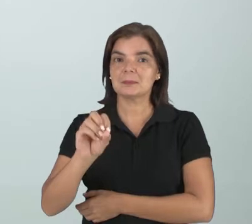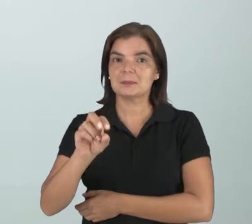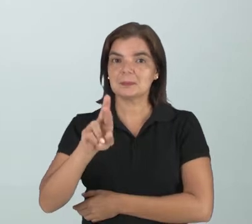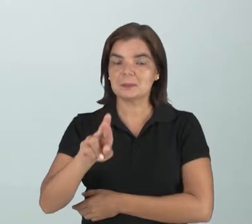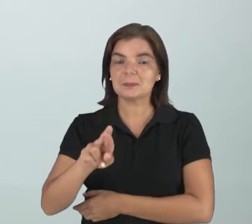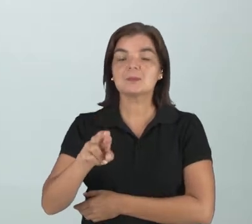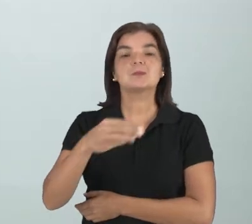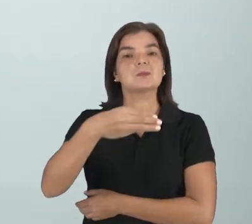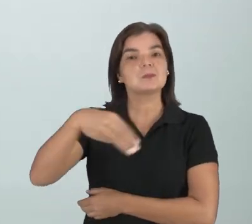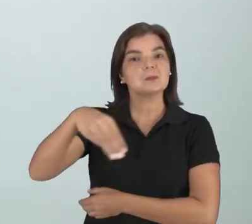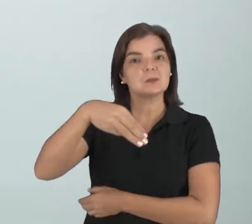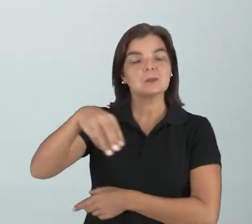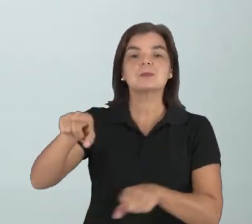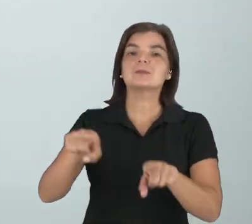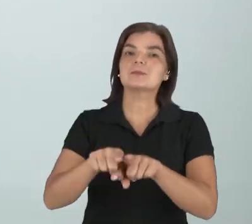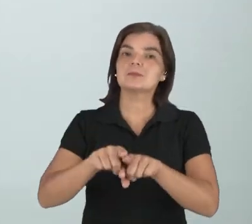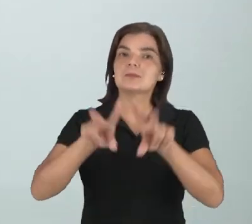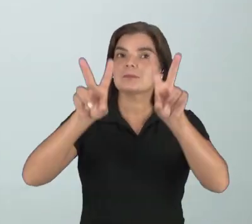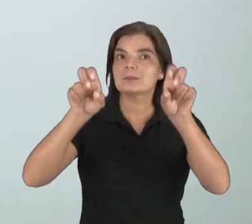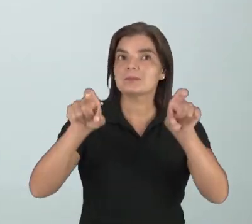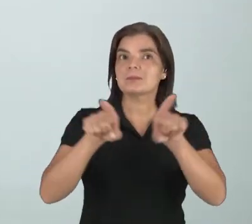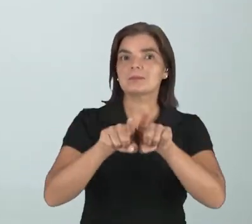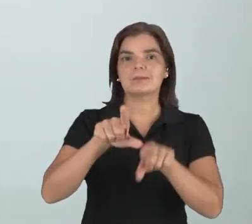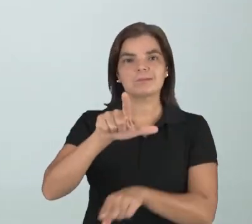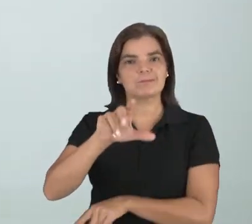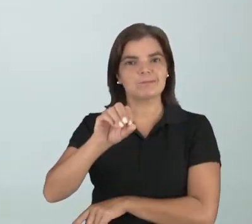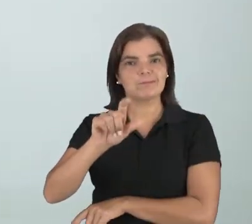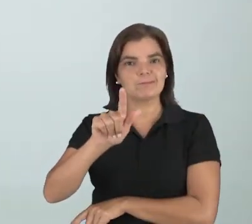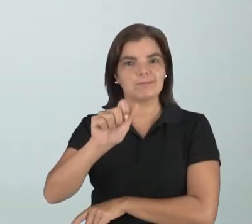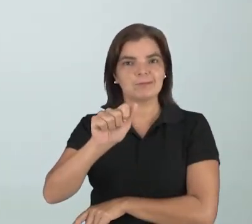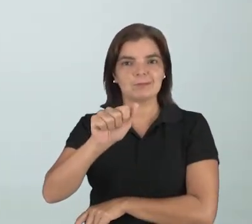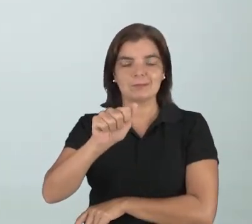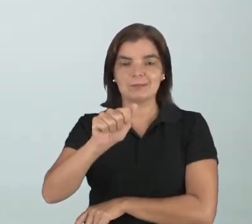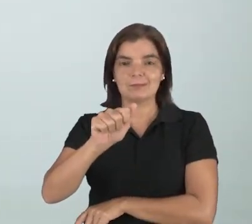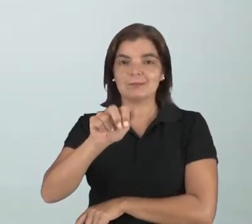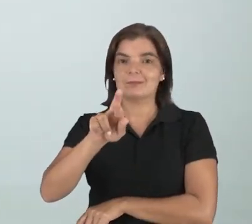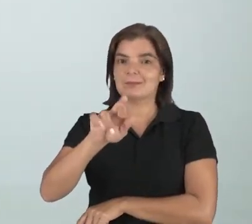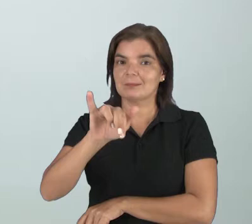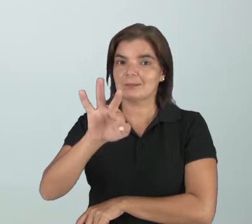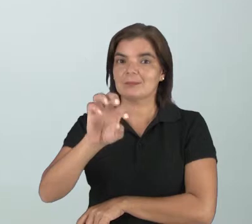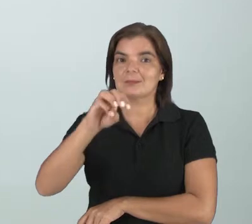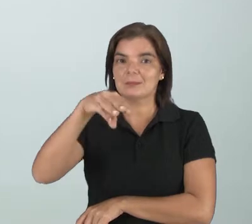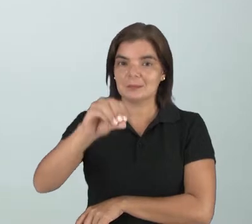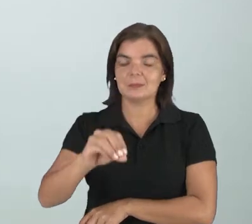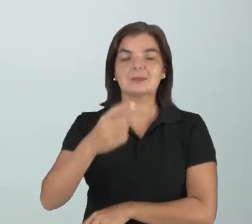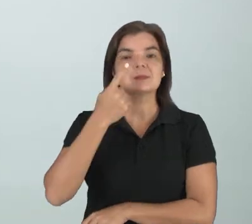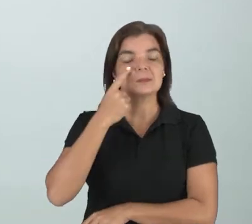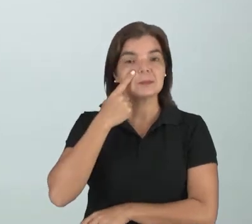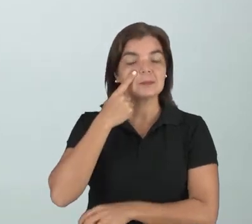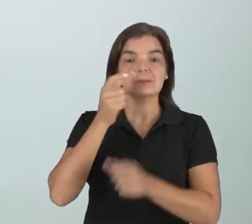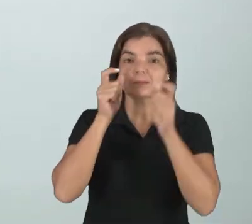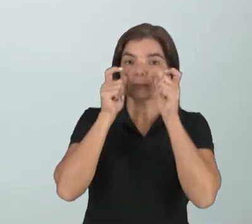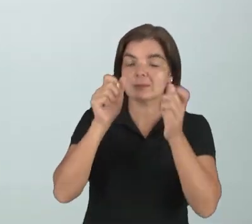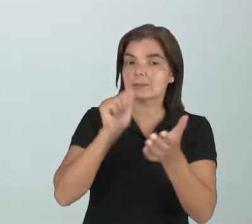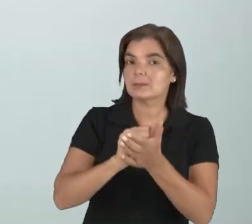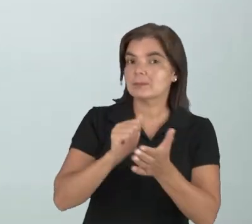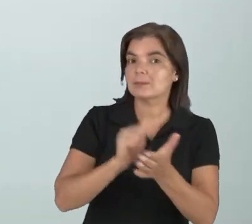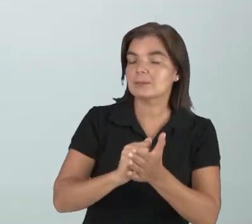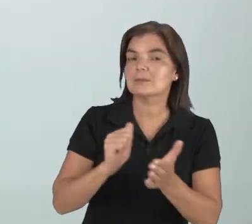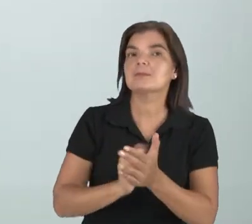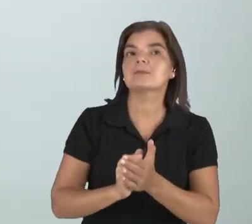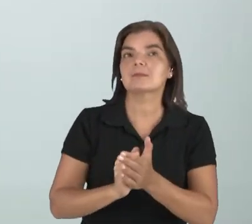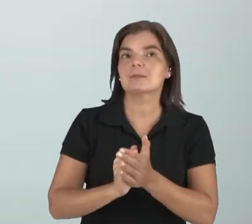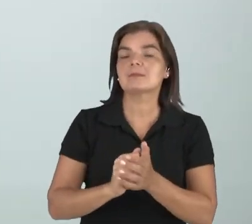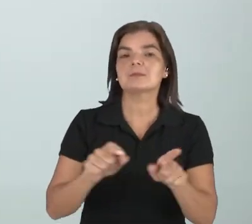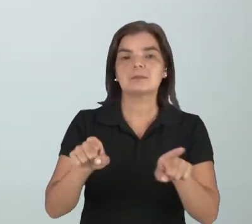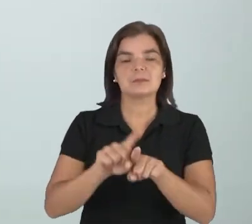matemática, e o nosso tema de hoje é logaritmo. Então acompanhe comigo o material, fique atento, façam as suas